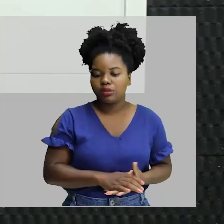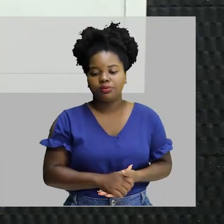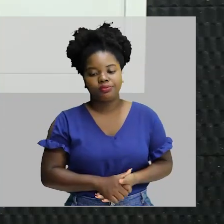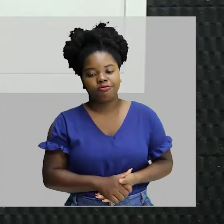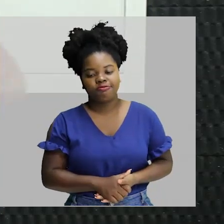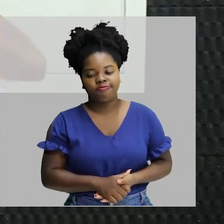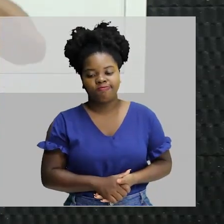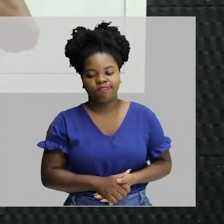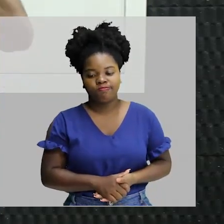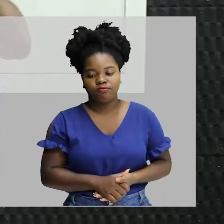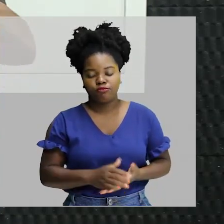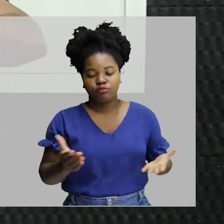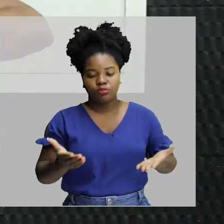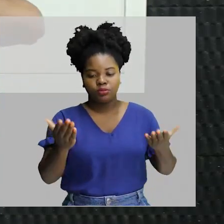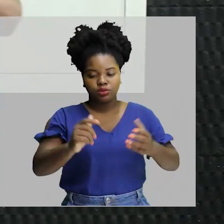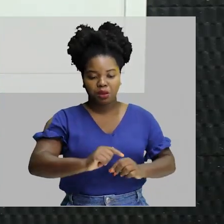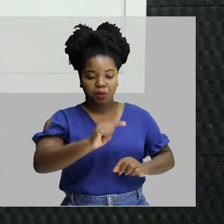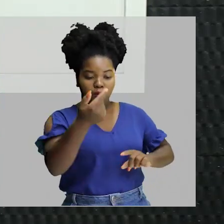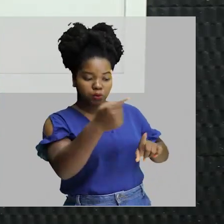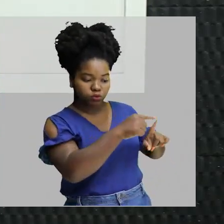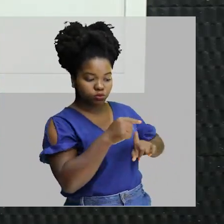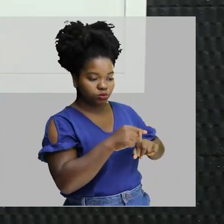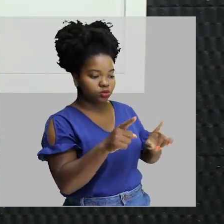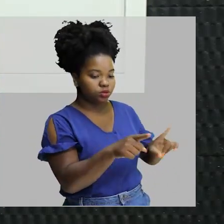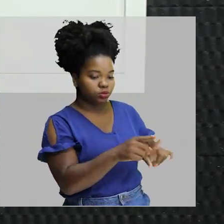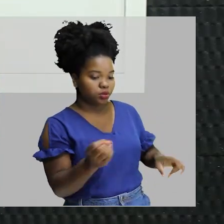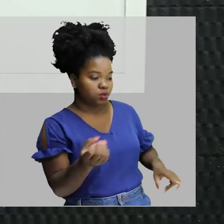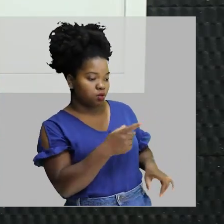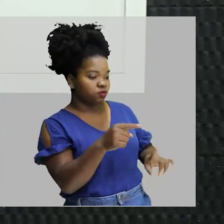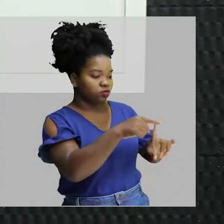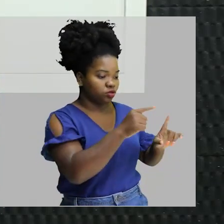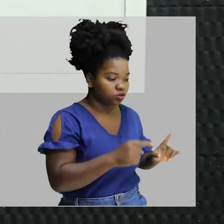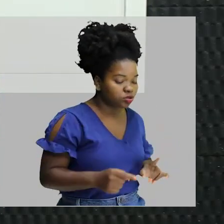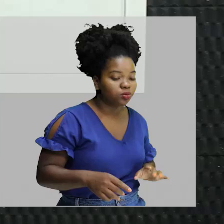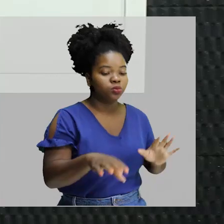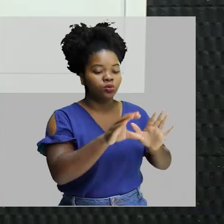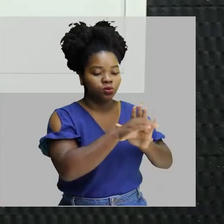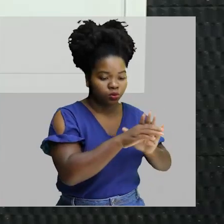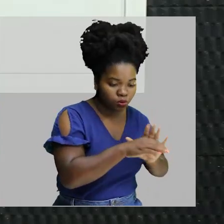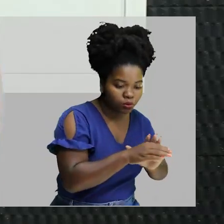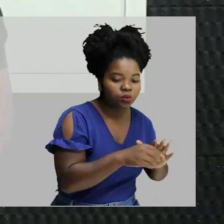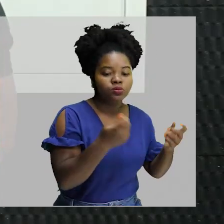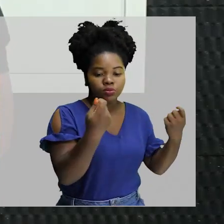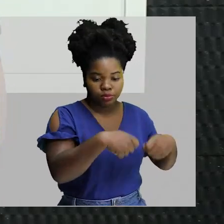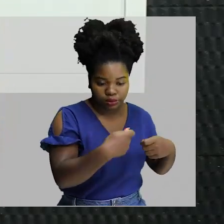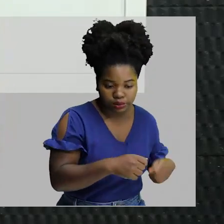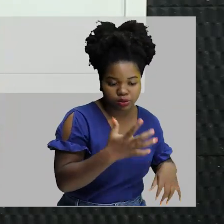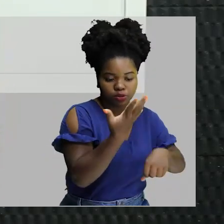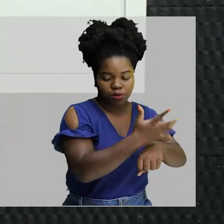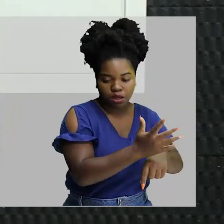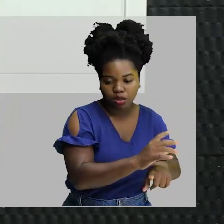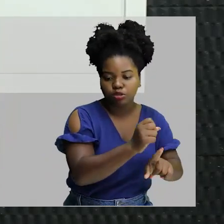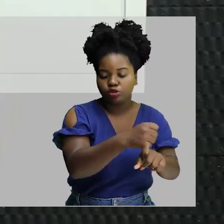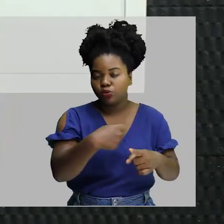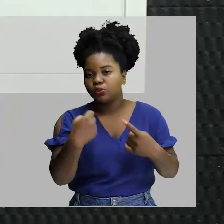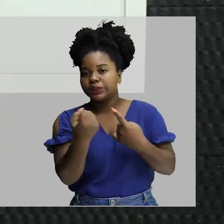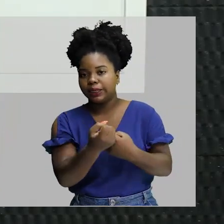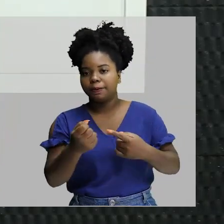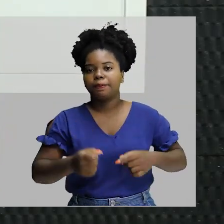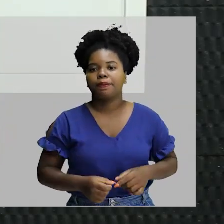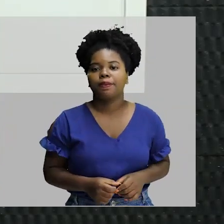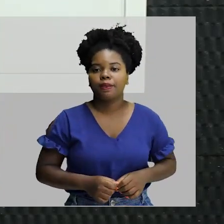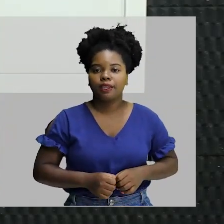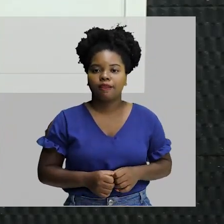vão gerar outros elementos, outros conceitos, outras condições de práticas sociais.